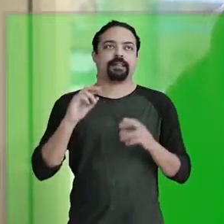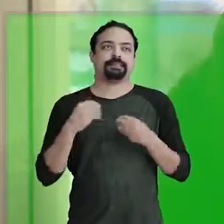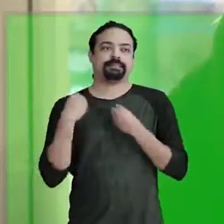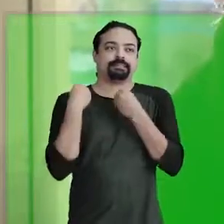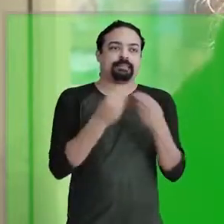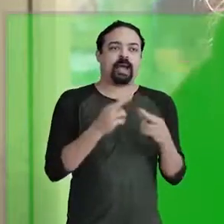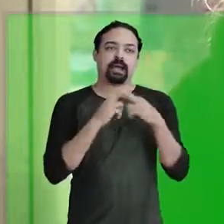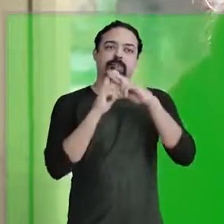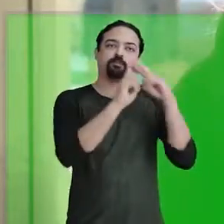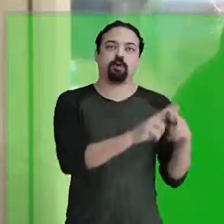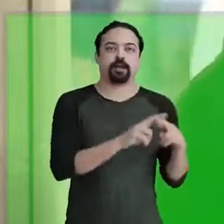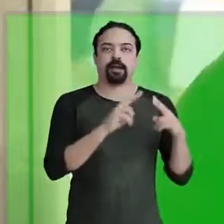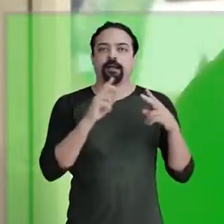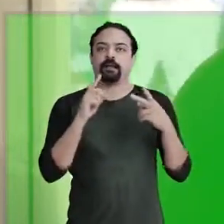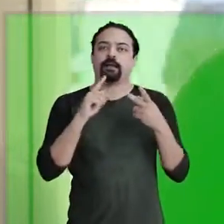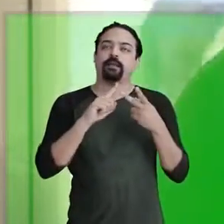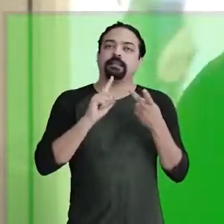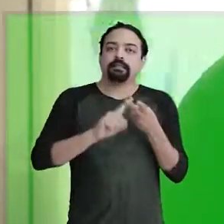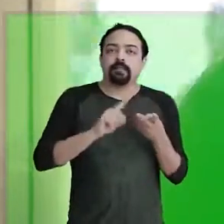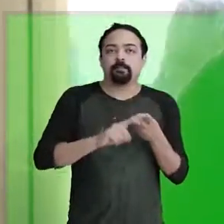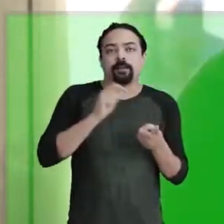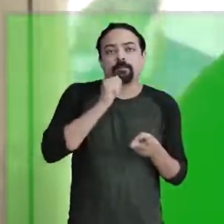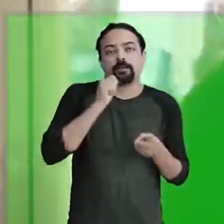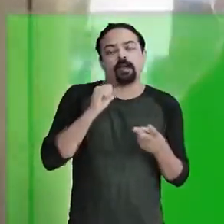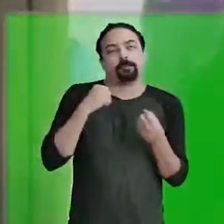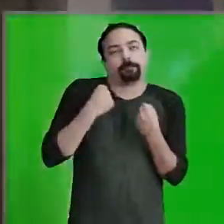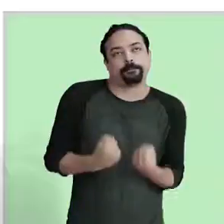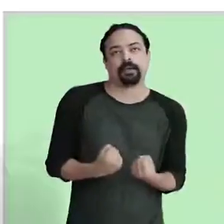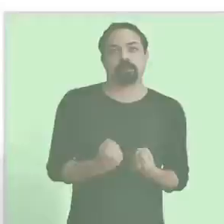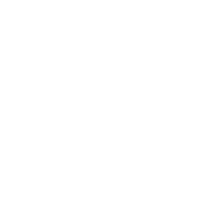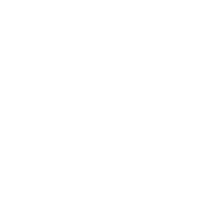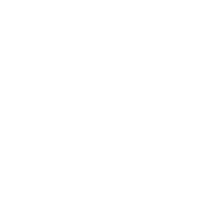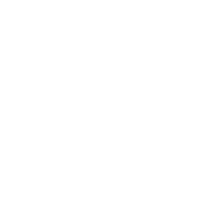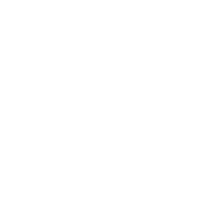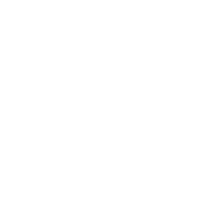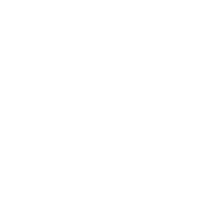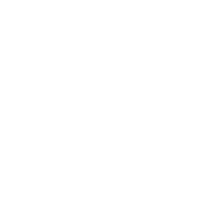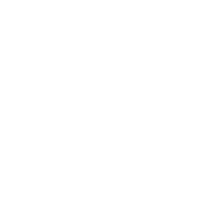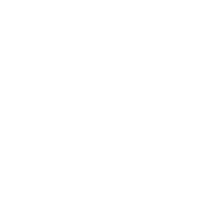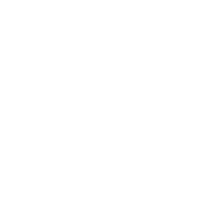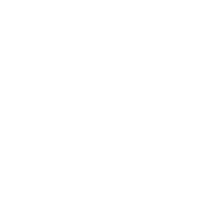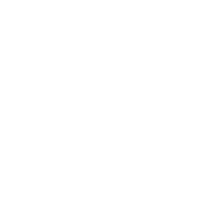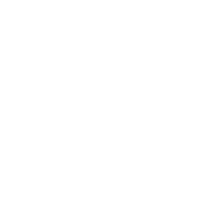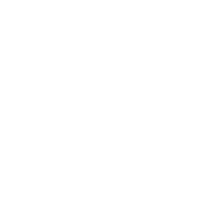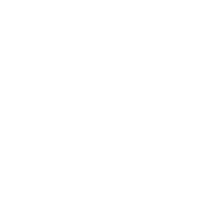responsabilidades que a sociedade nos impõe e nos sobrecarrega.